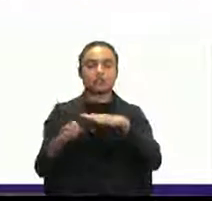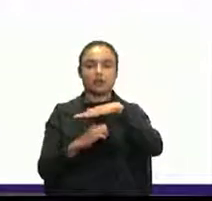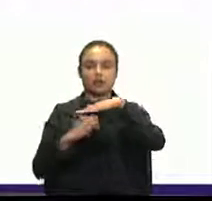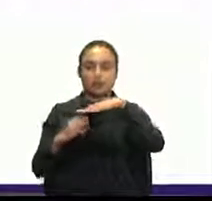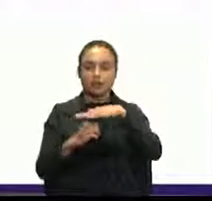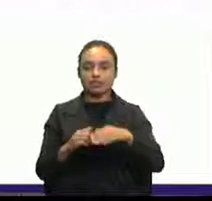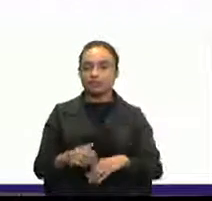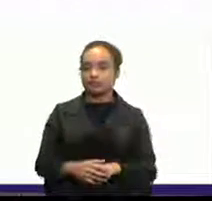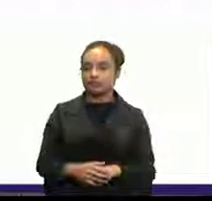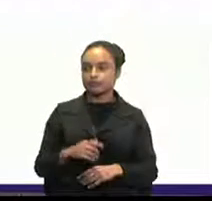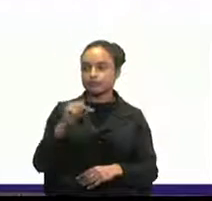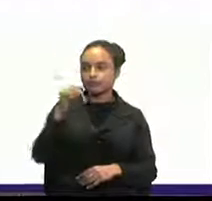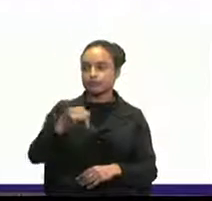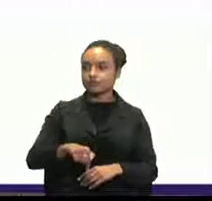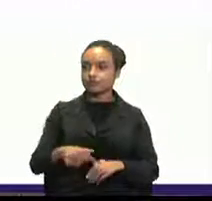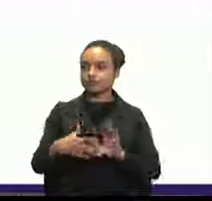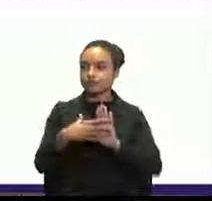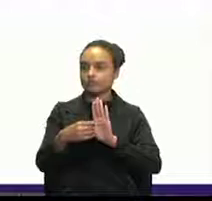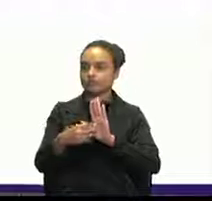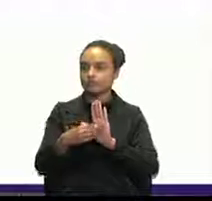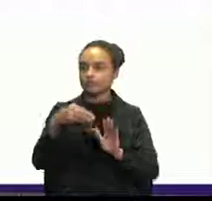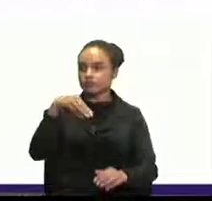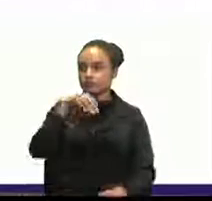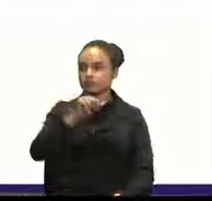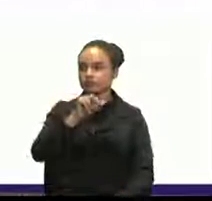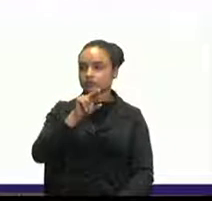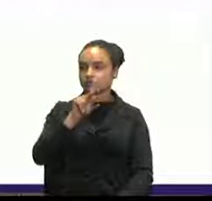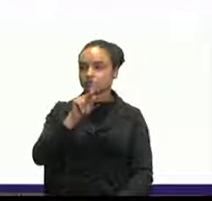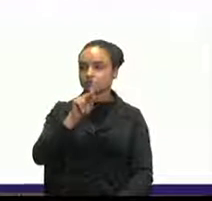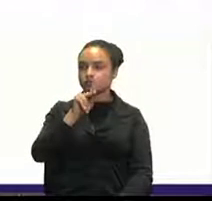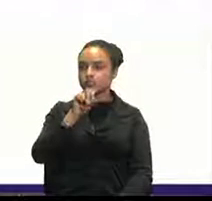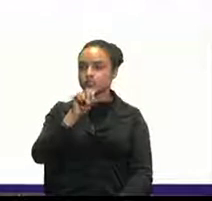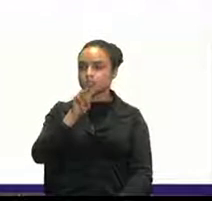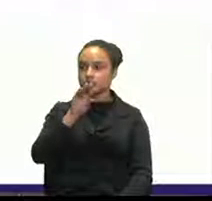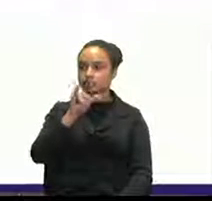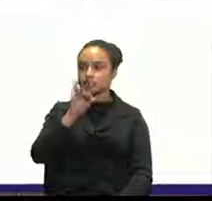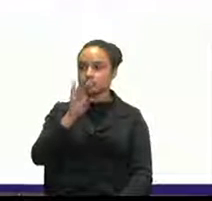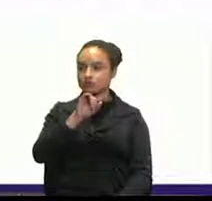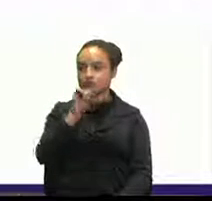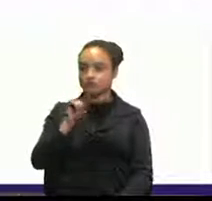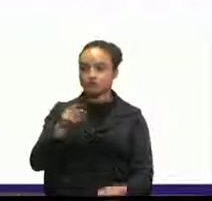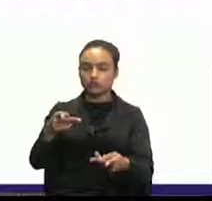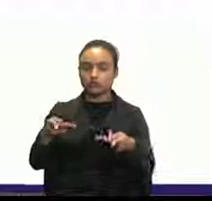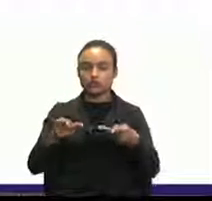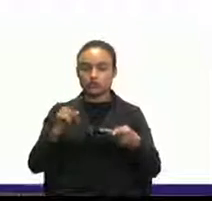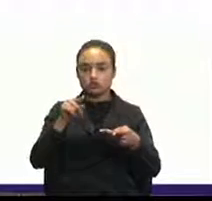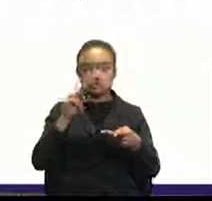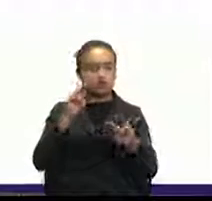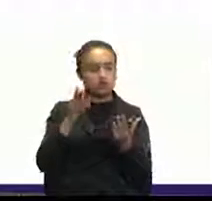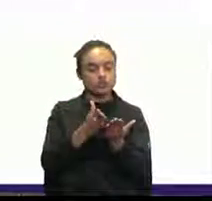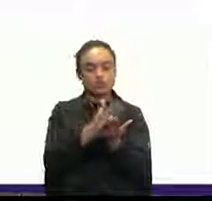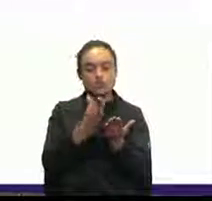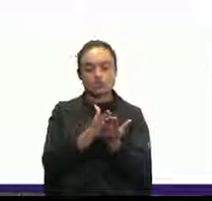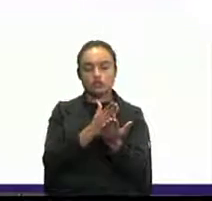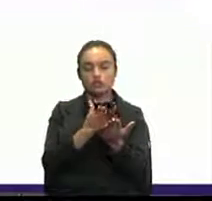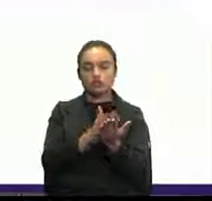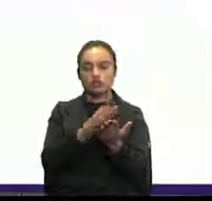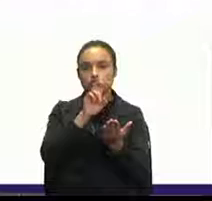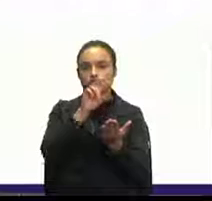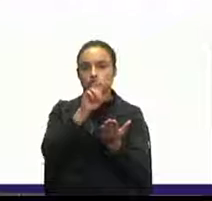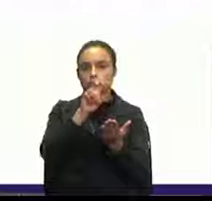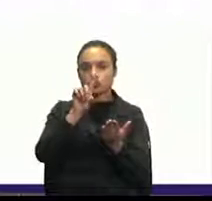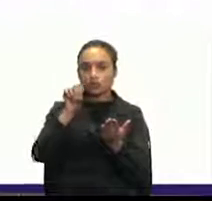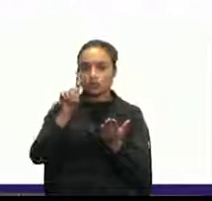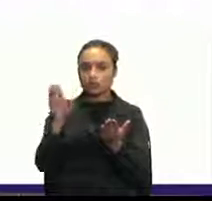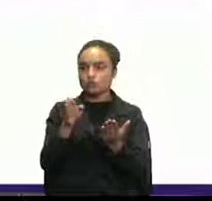um modelo de marcovitch eu convido você lá no seu livro entre a página 51 53 até o modelo markovics elaborado com o